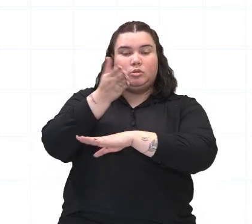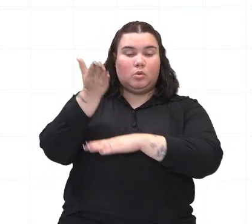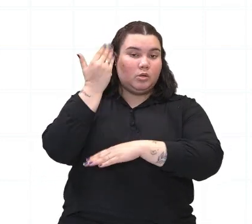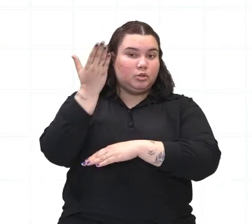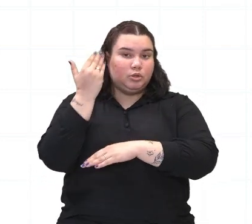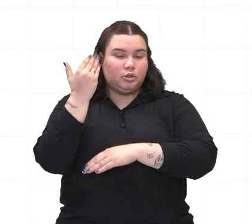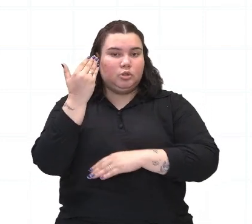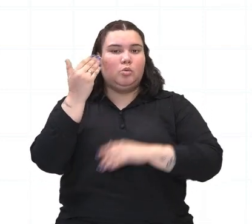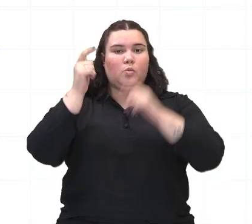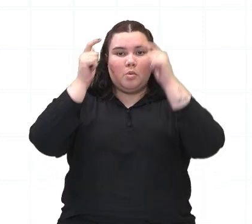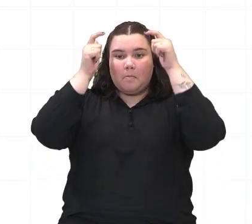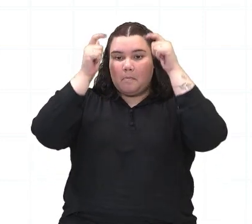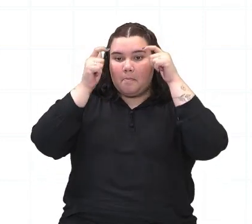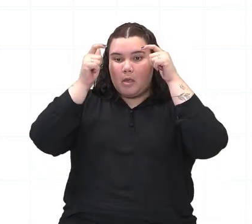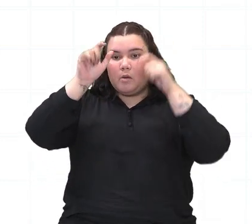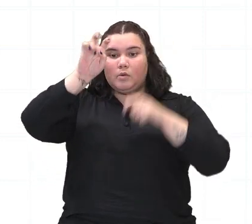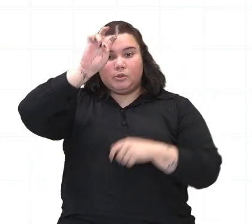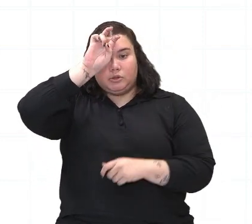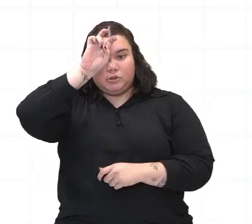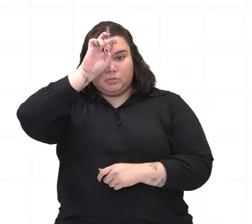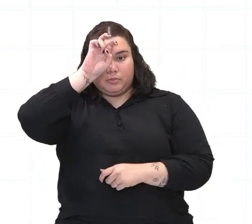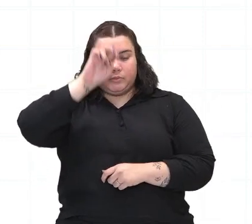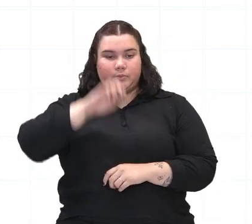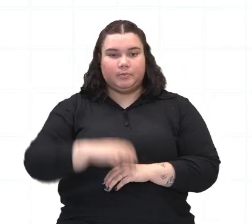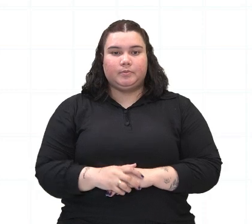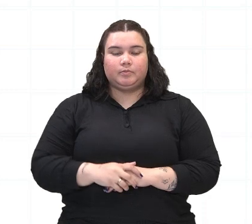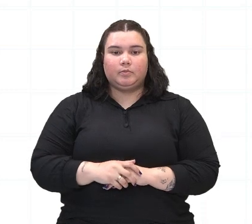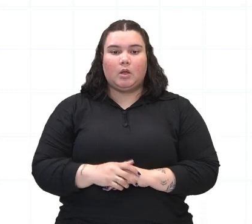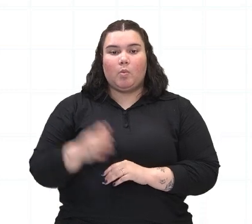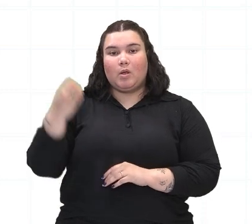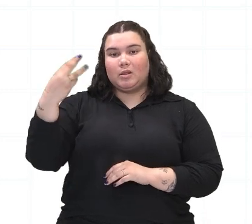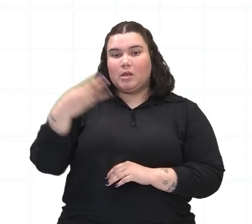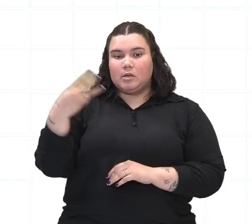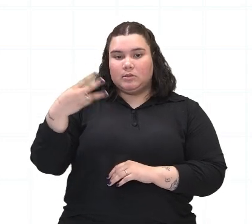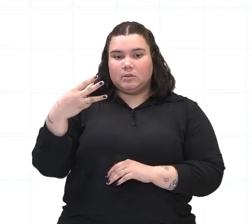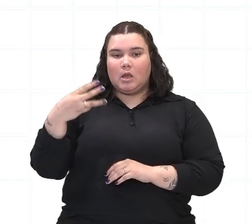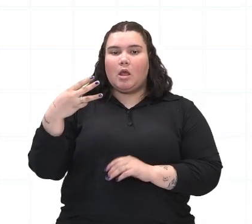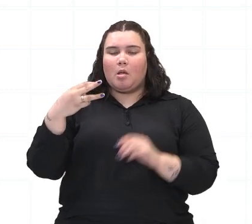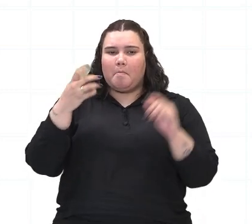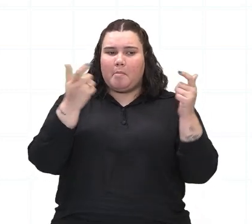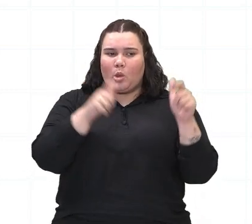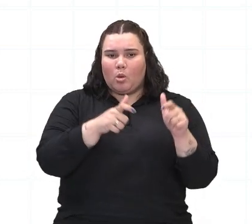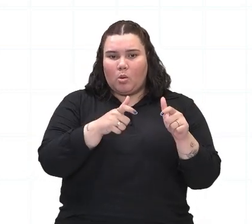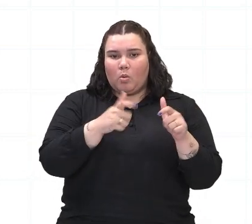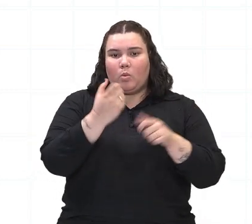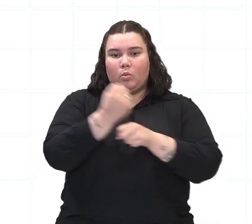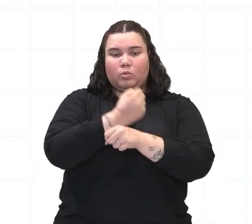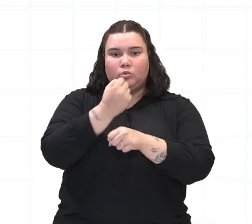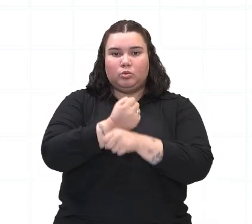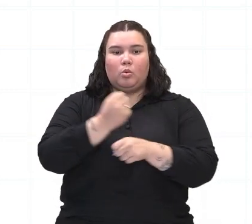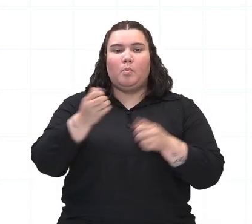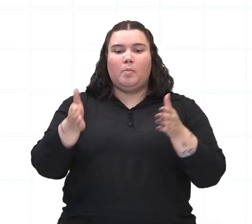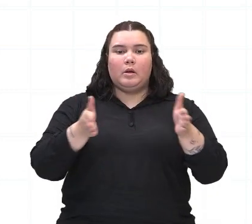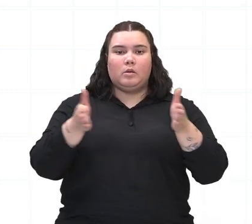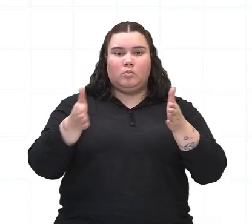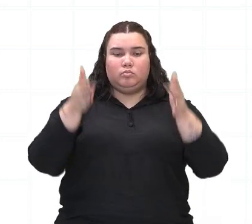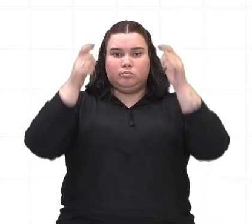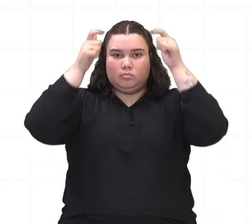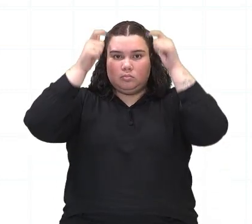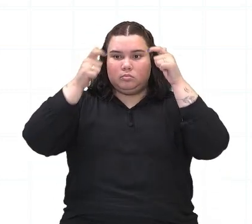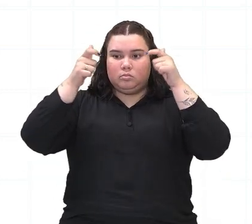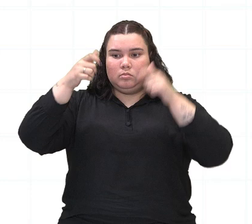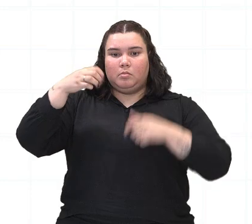egípcio e a terceira pirâmide que é a menor né ela foi construída durante o reinado de